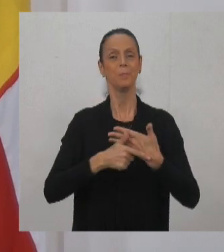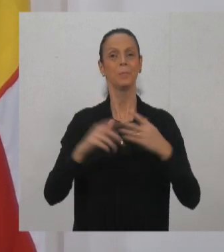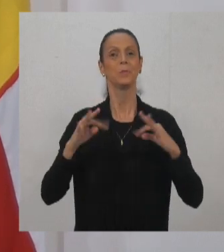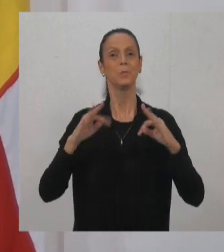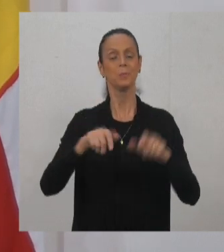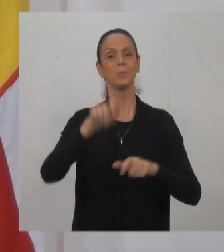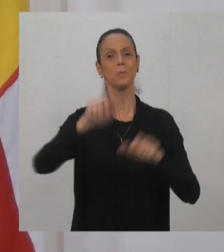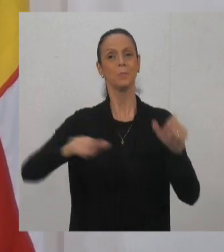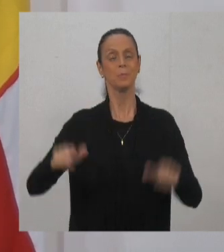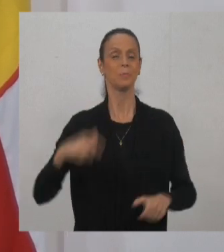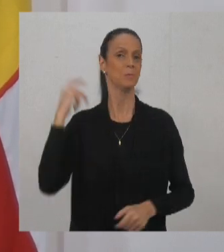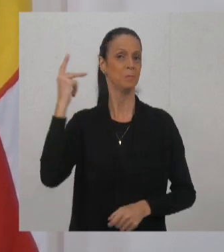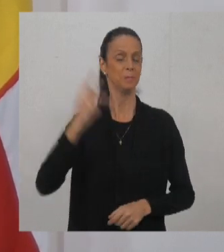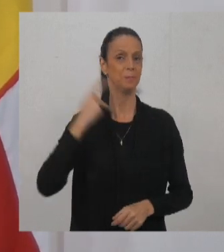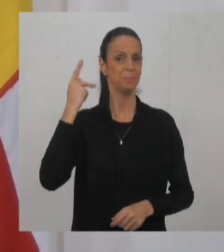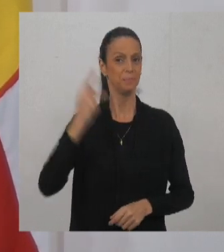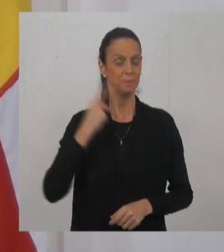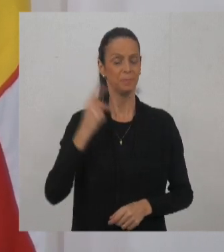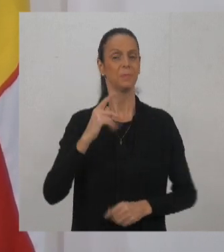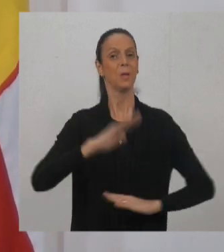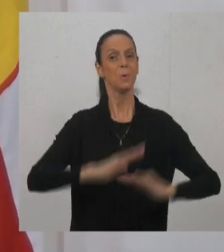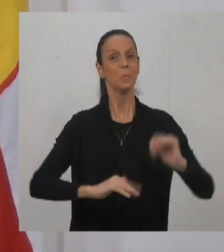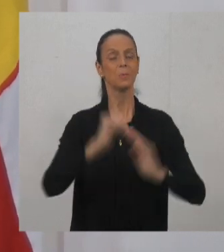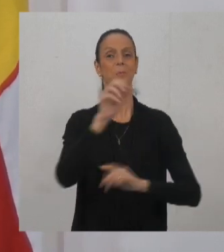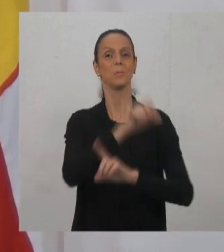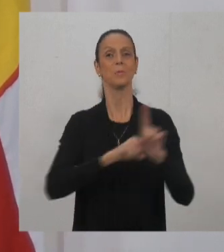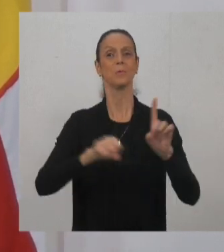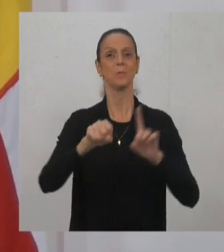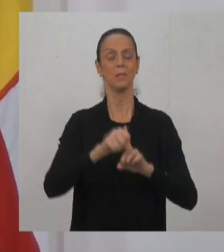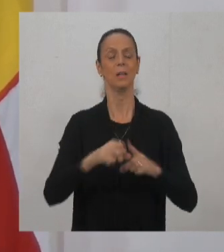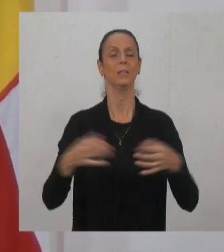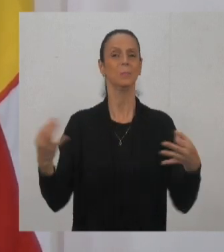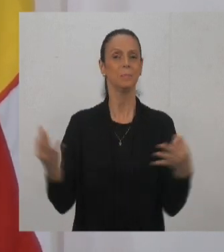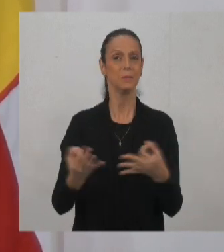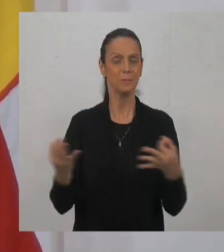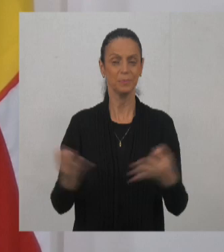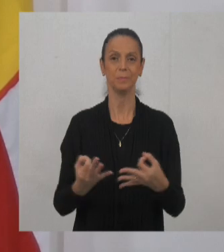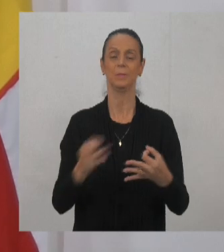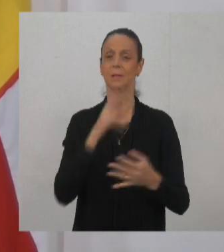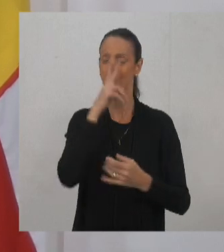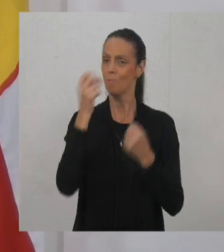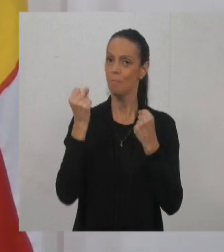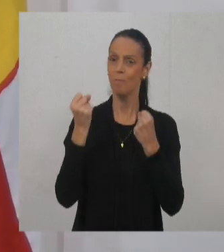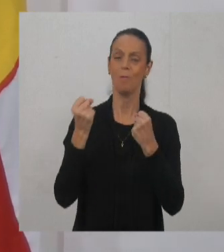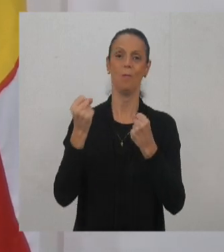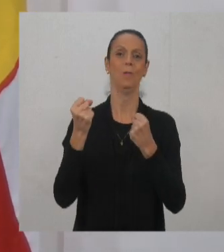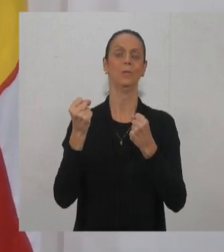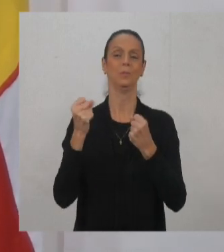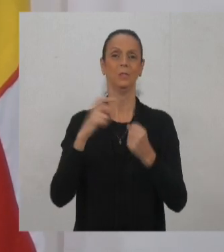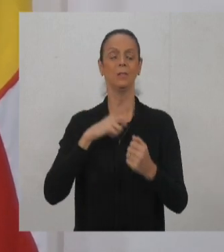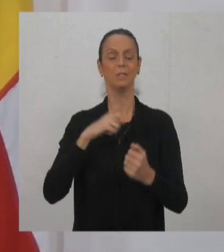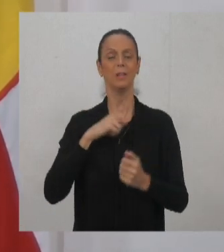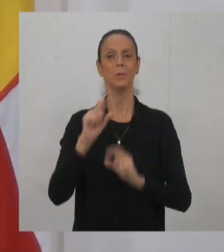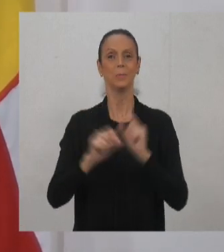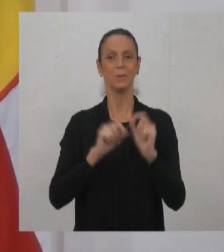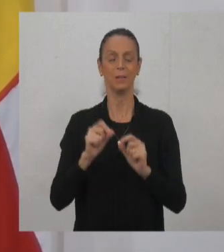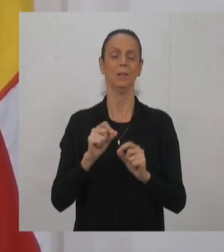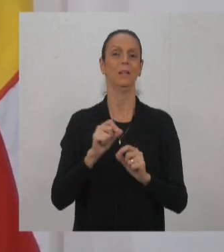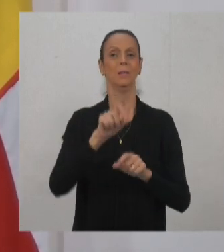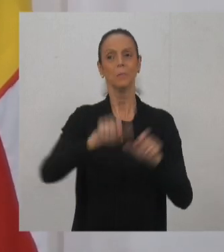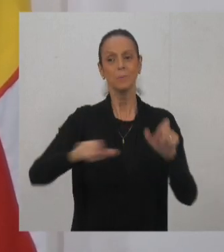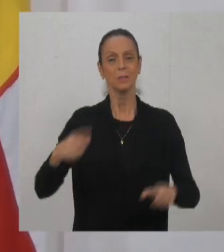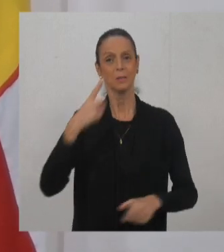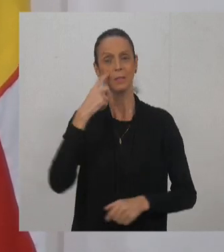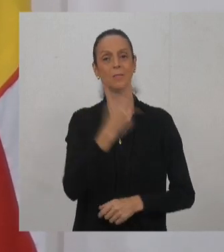atores políticos na construção de uma sociedade plena e forte, voltada aos interesses e prosperidade dos